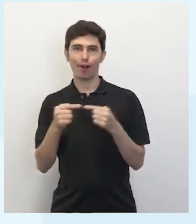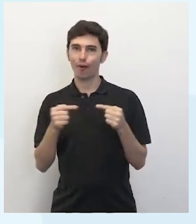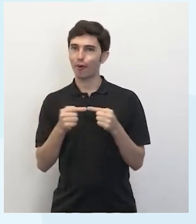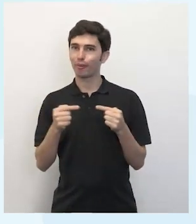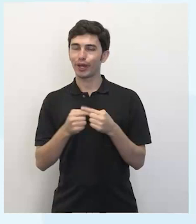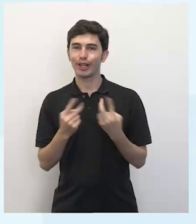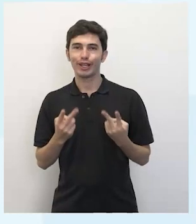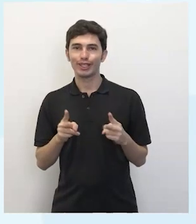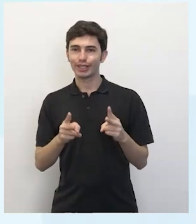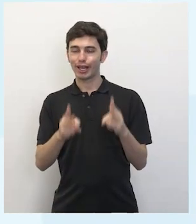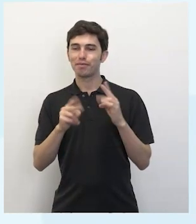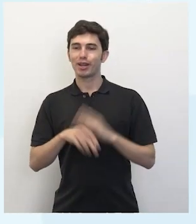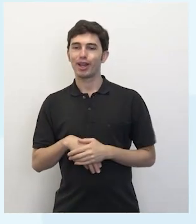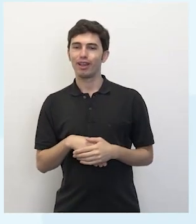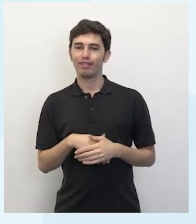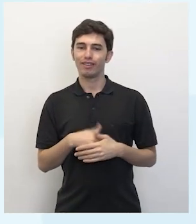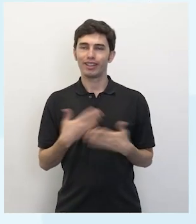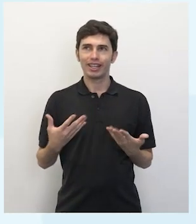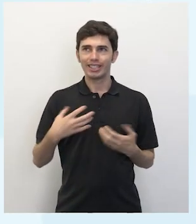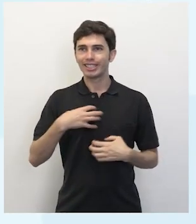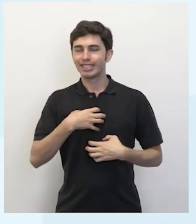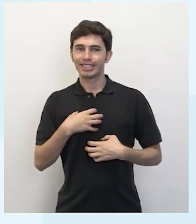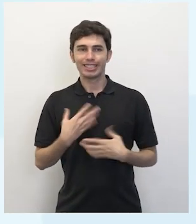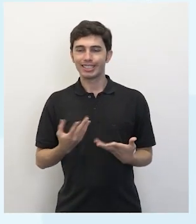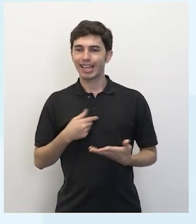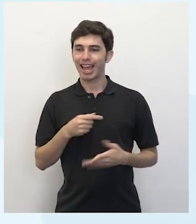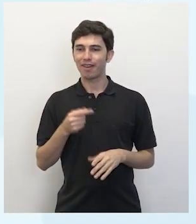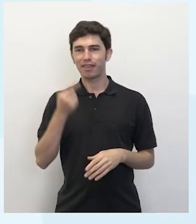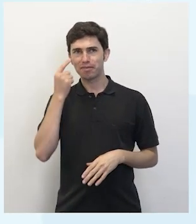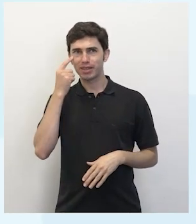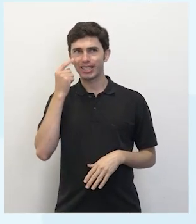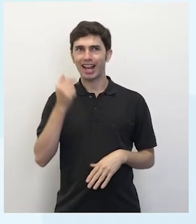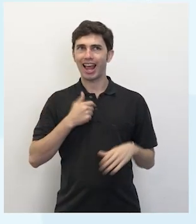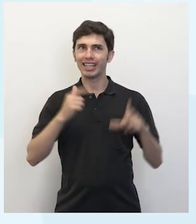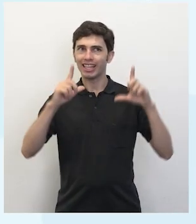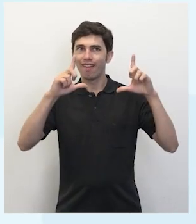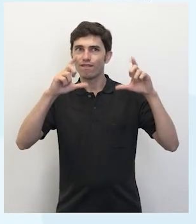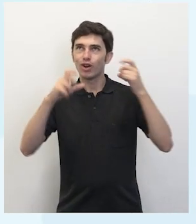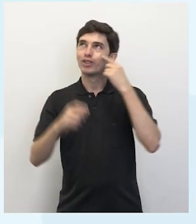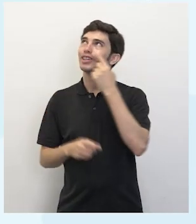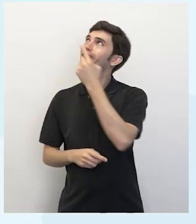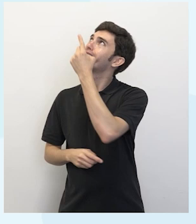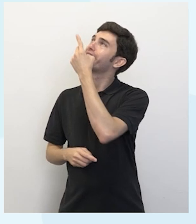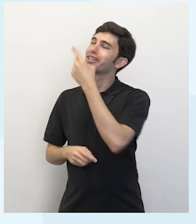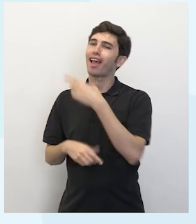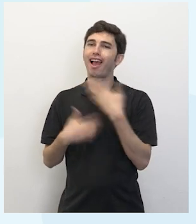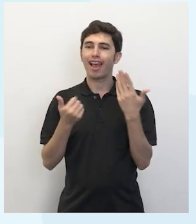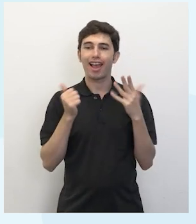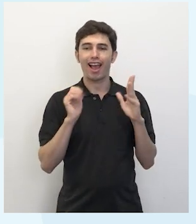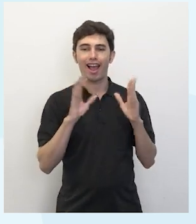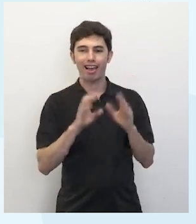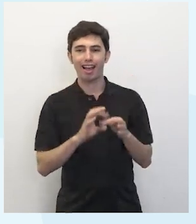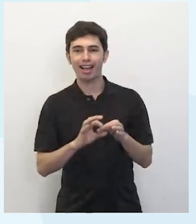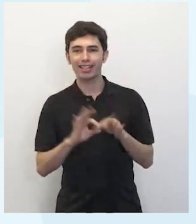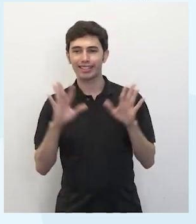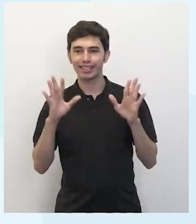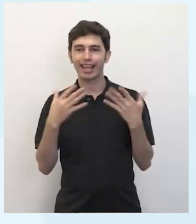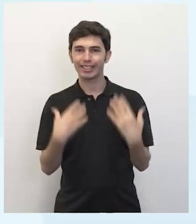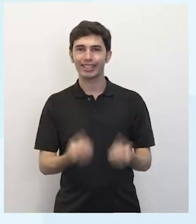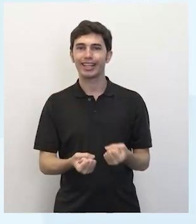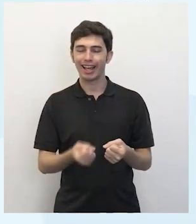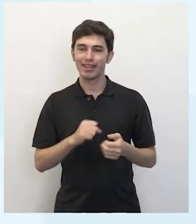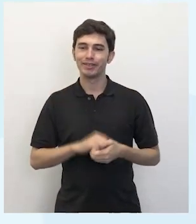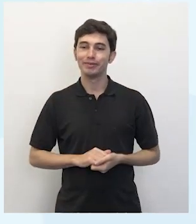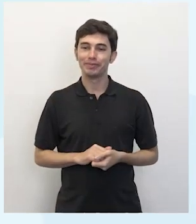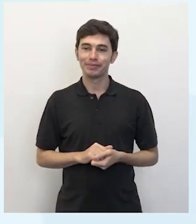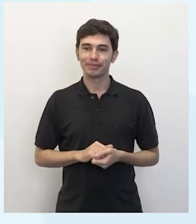até cismado em colocar ali, né, aqueles salgadinhos, mas passou na revisão, passou na sensibilidade, não devolveram a minha aula não, tá